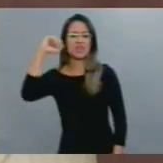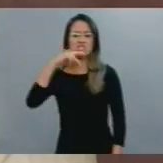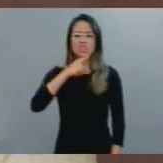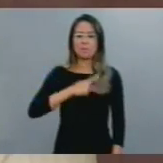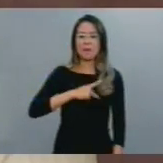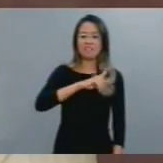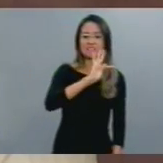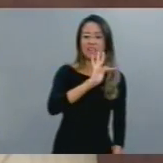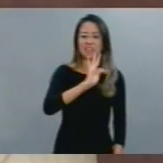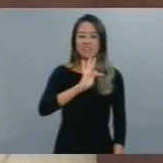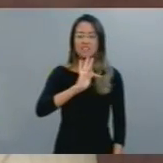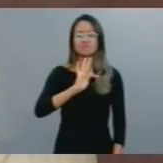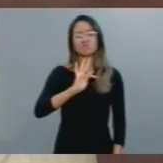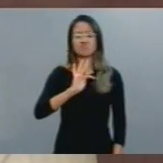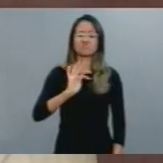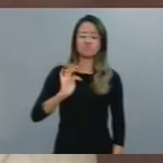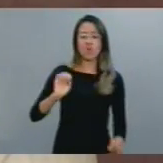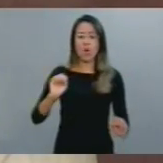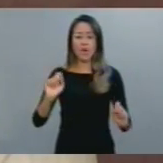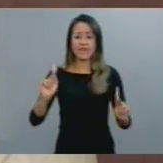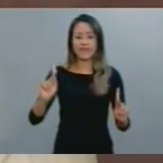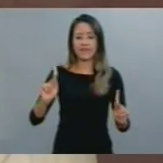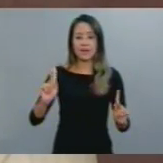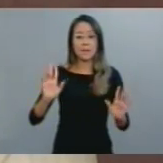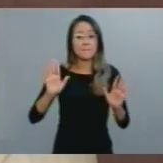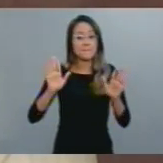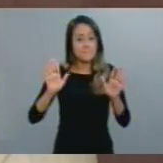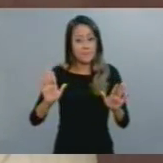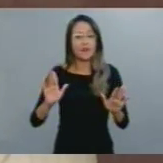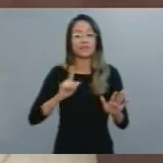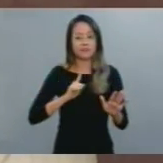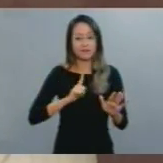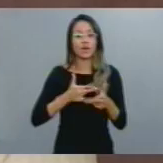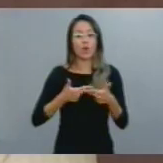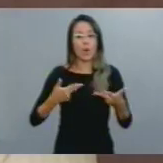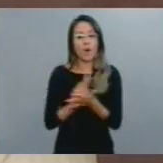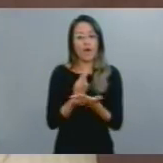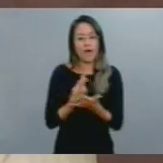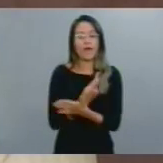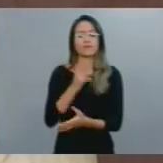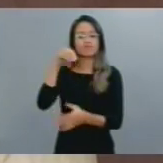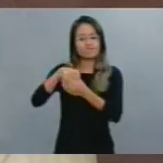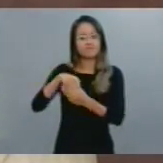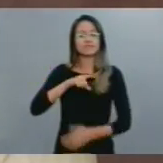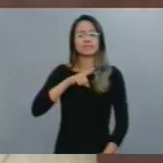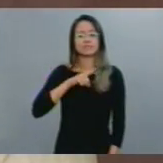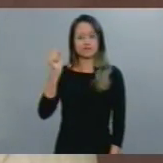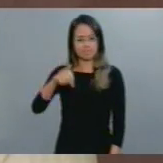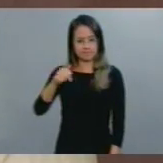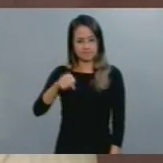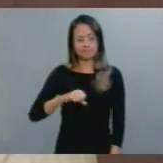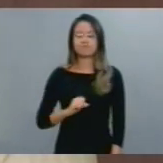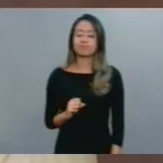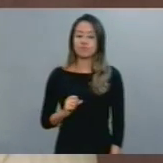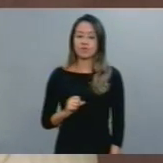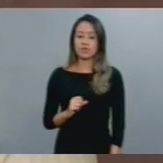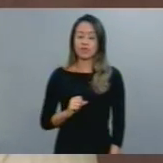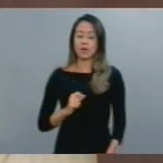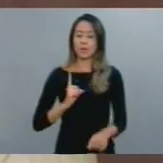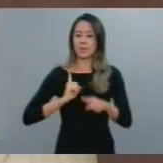por mais que queiram diminuir a intensidade,